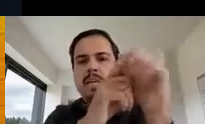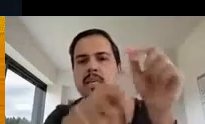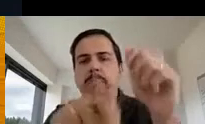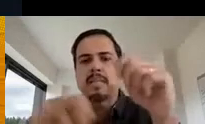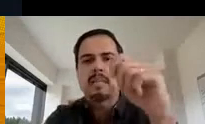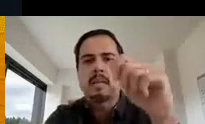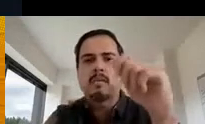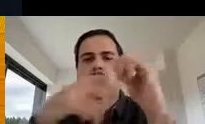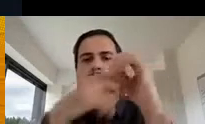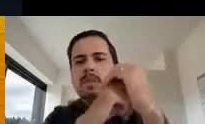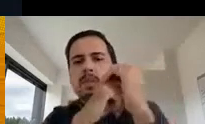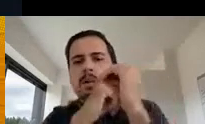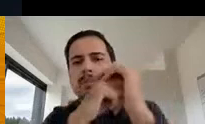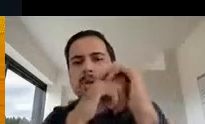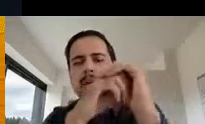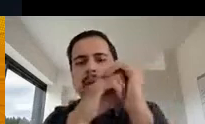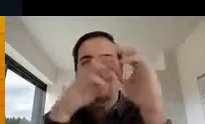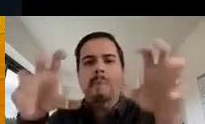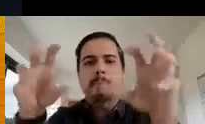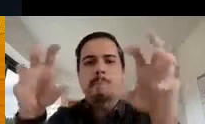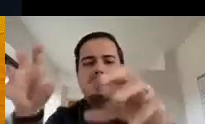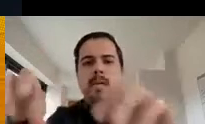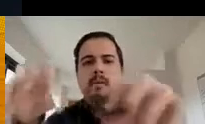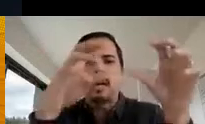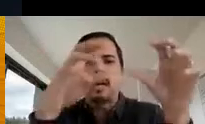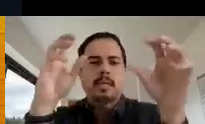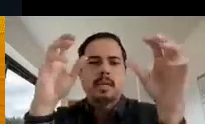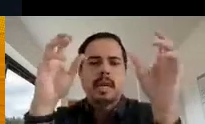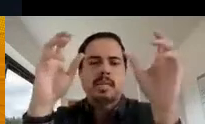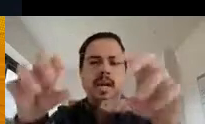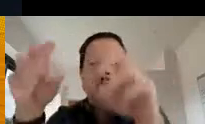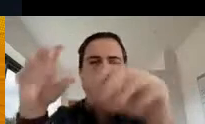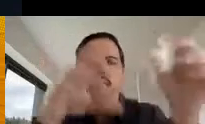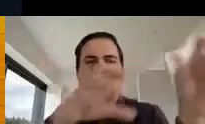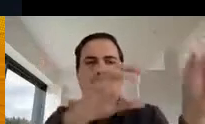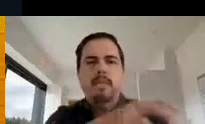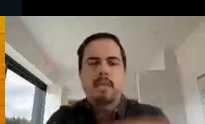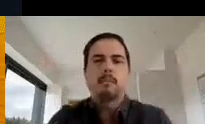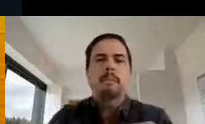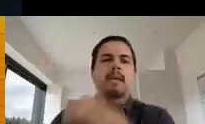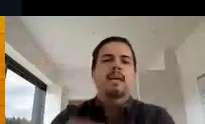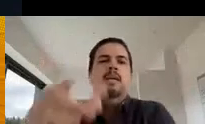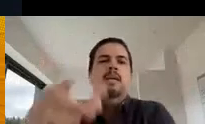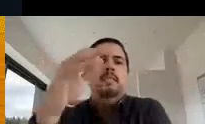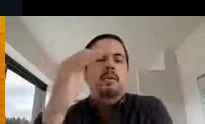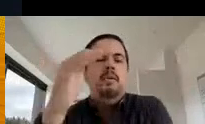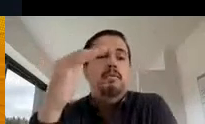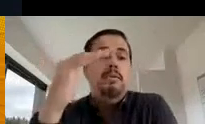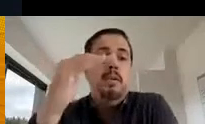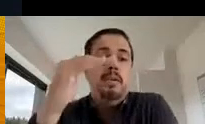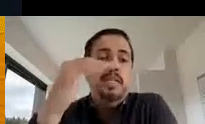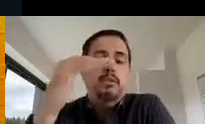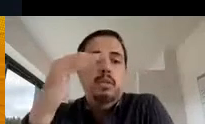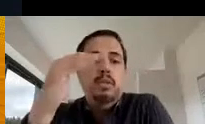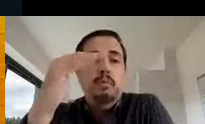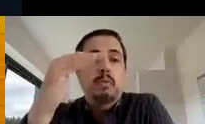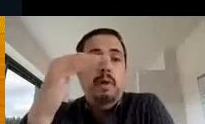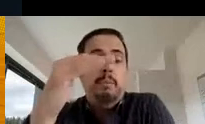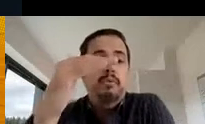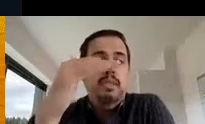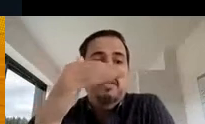bater o martelo na quina da peça tal, ou então é botar a peça tal, na, encaixar a peça tal na peça tal. Então,